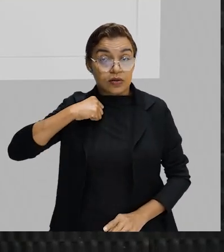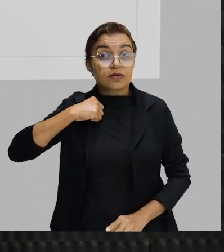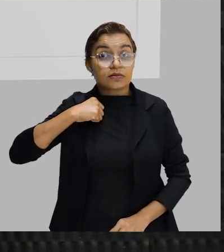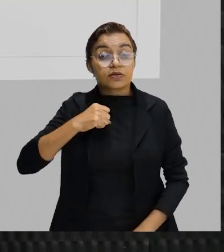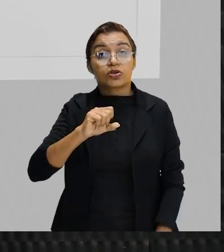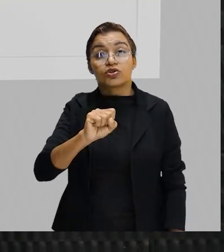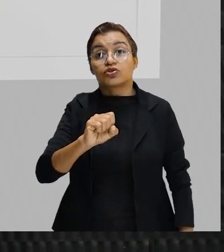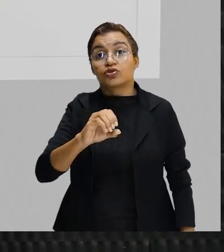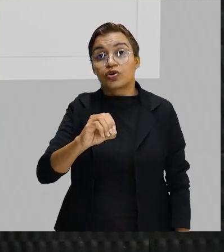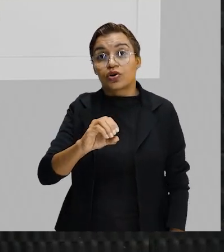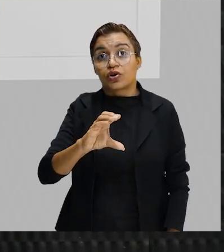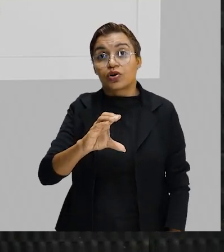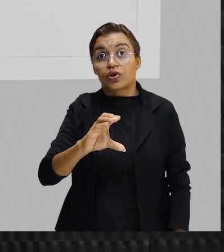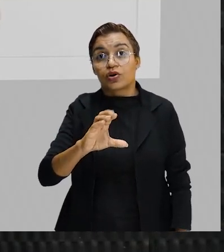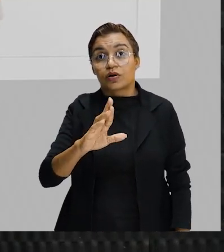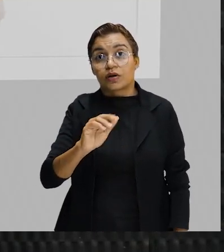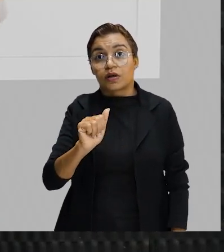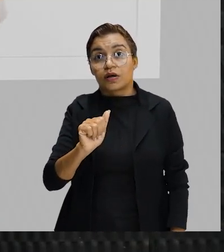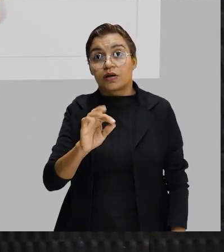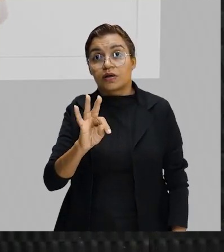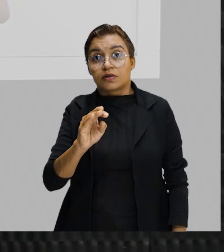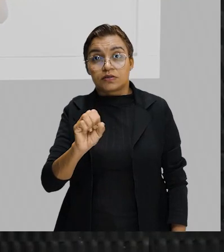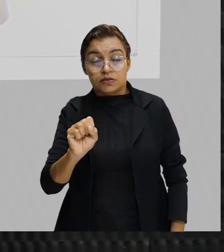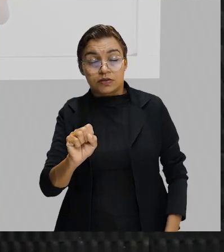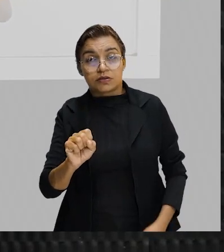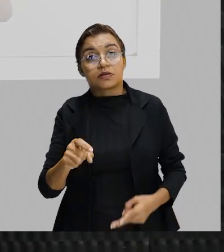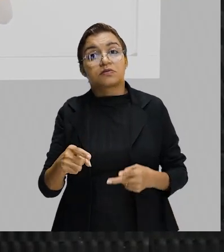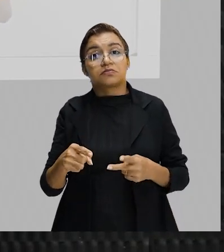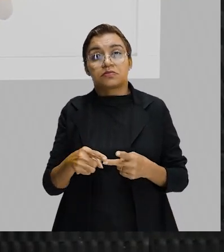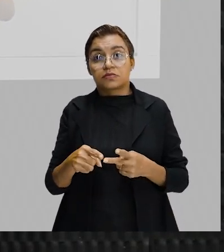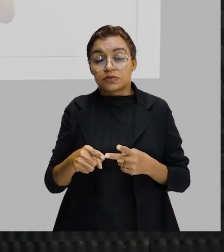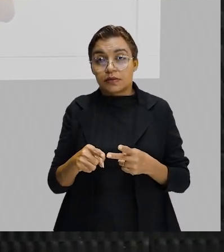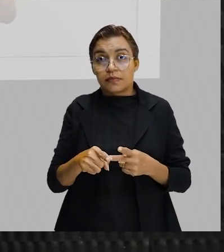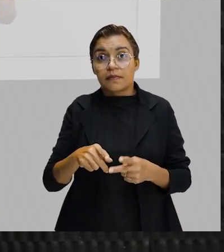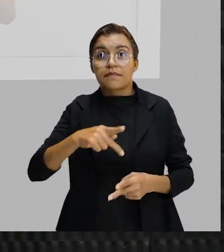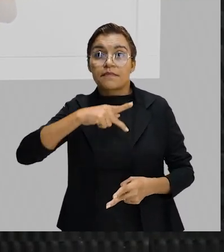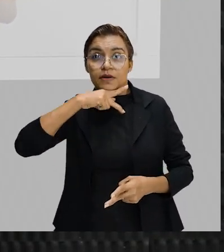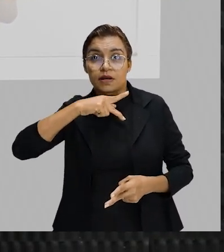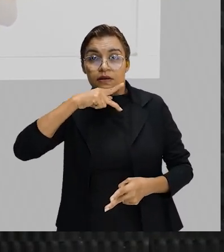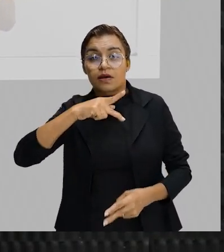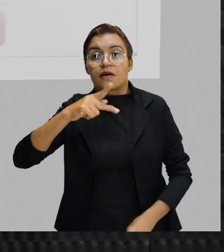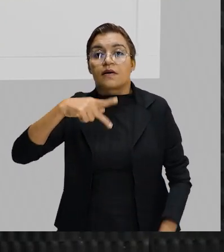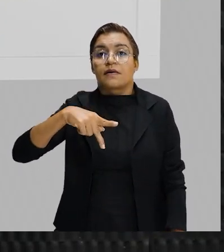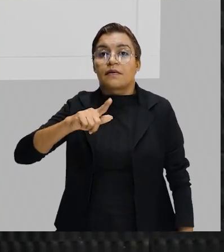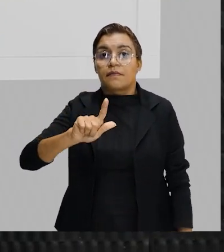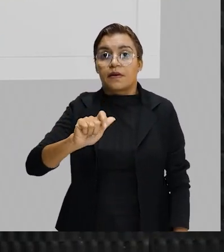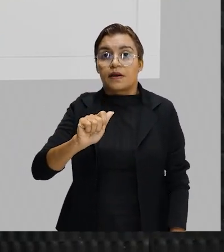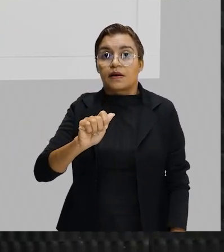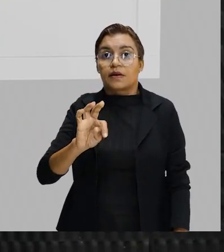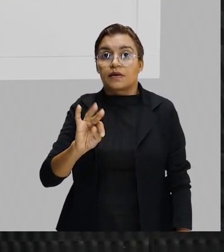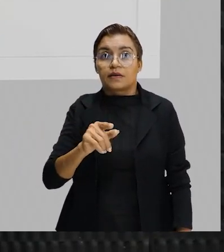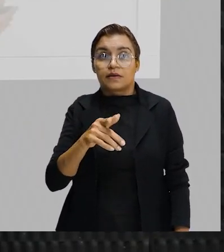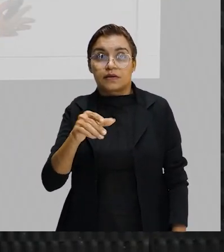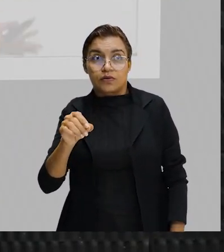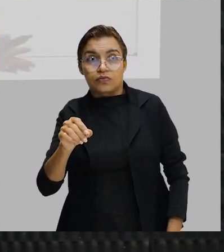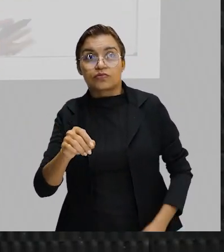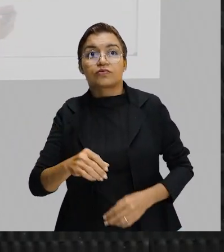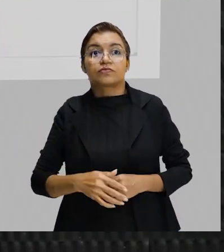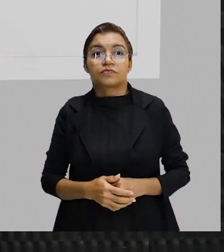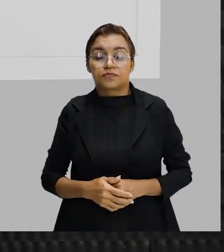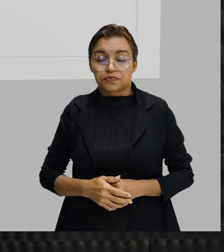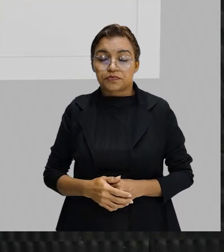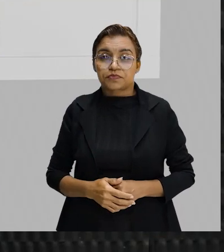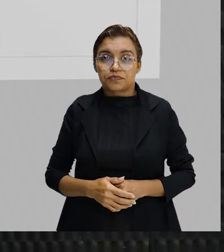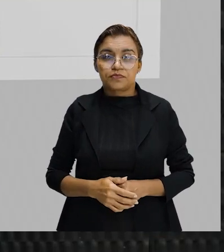ok? Sócrates, Platão e Aristóteles, ou Sócrates e Platão, melhor, né? Aristóteles é